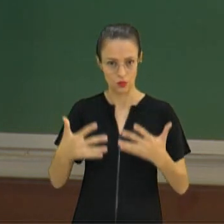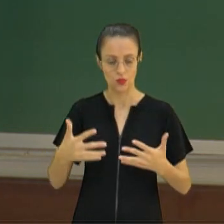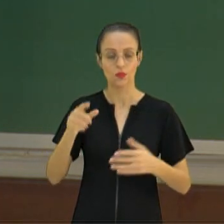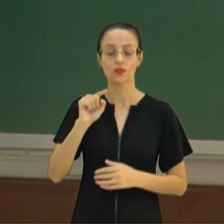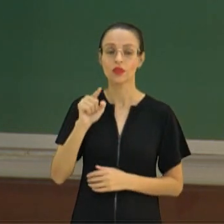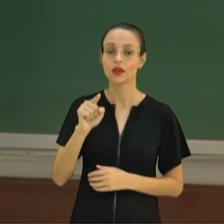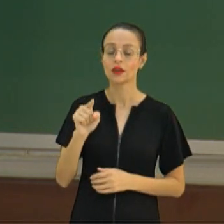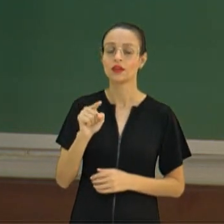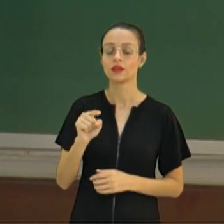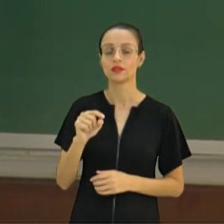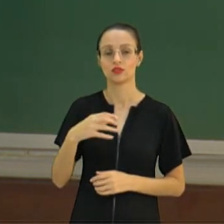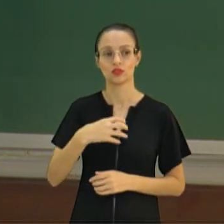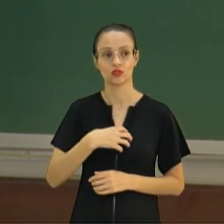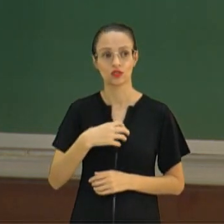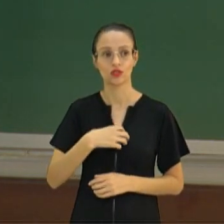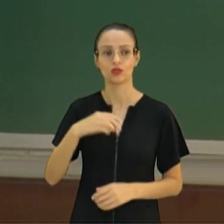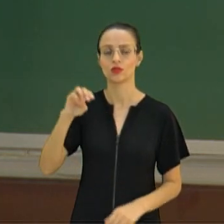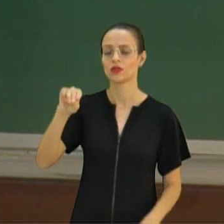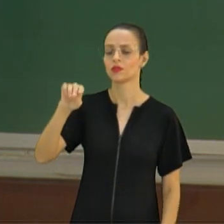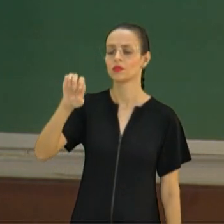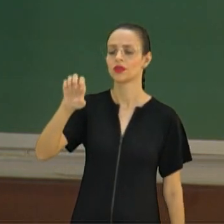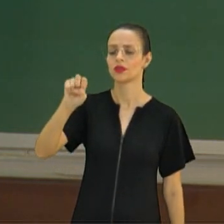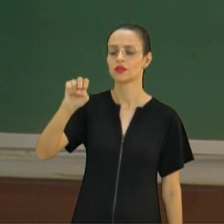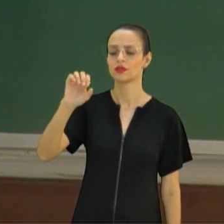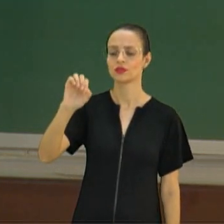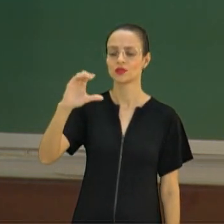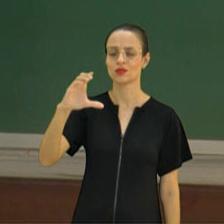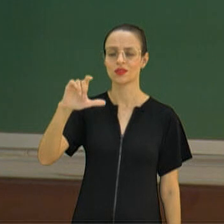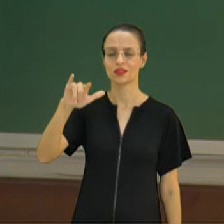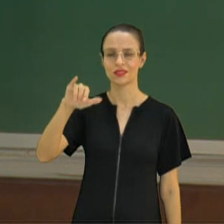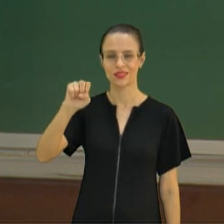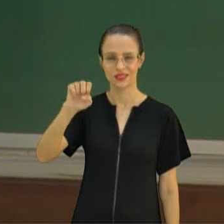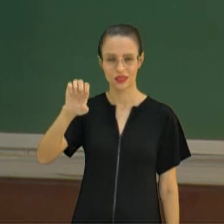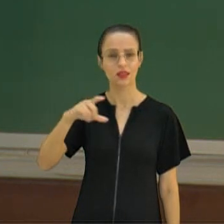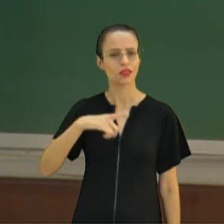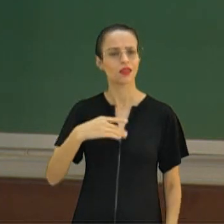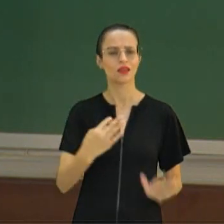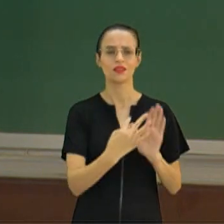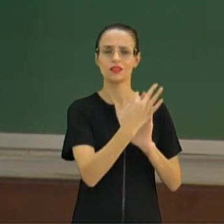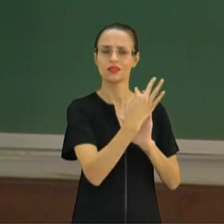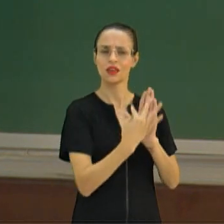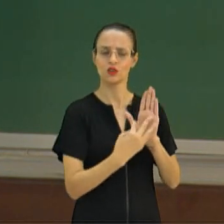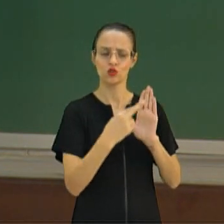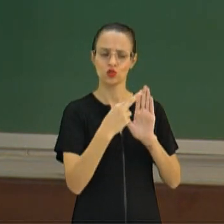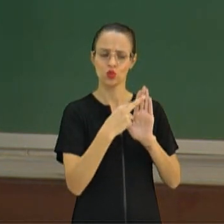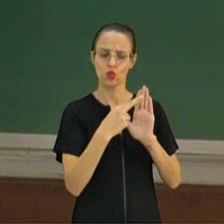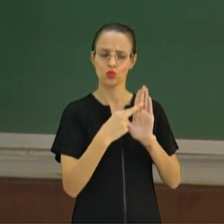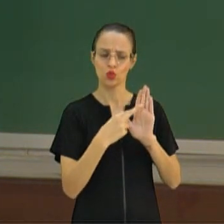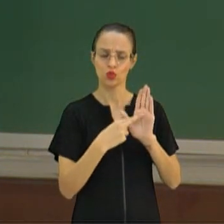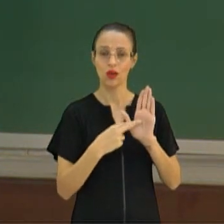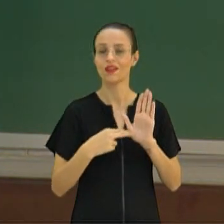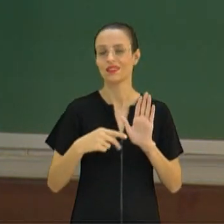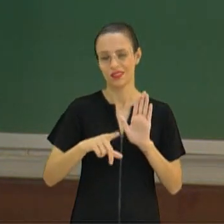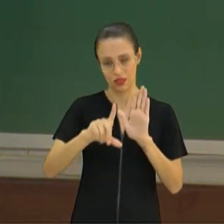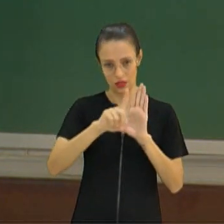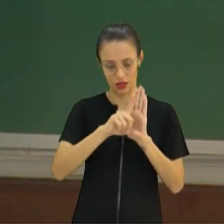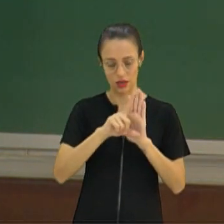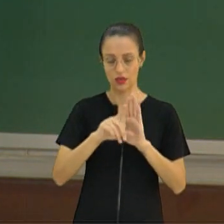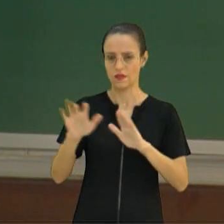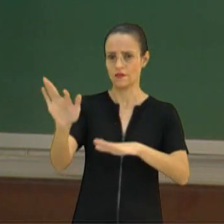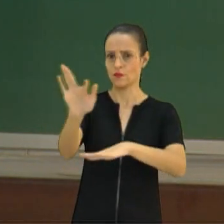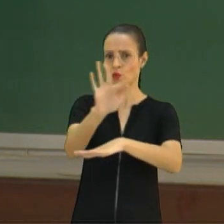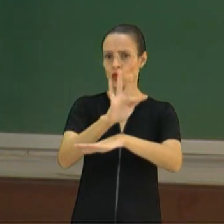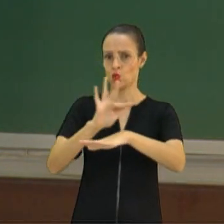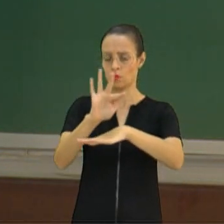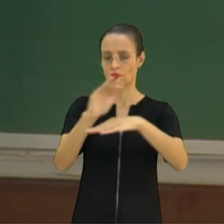Essa construção de mesóclise encontramos muito em textos normativos, em leis extremamente